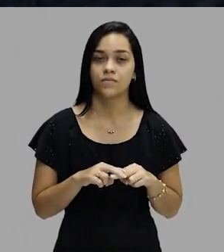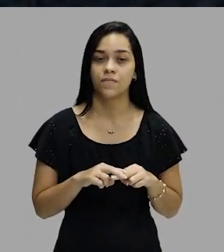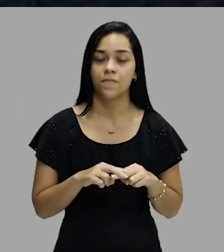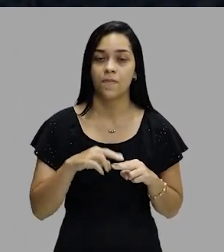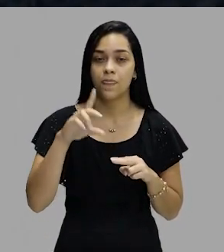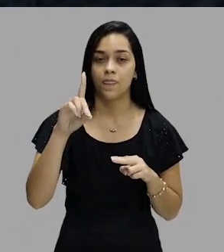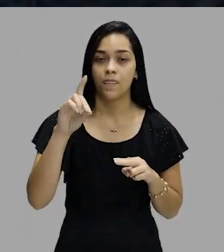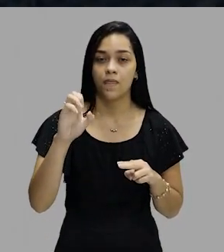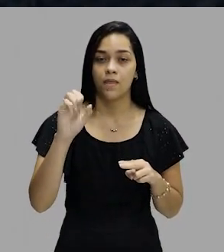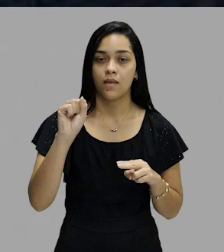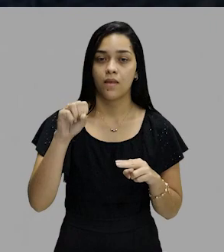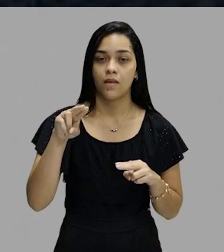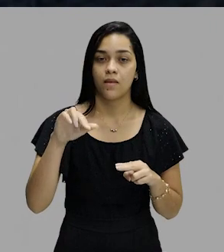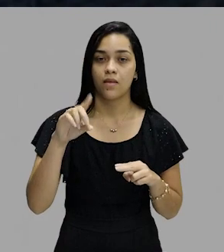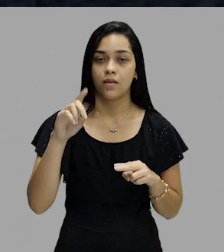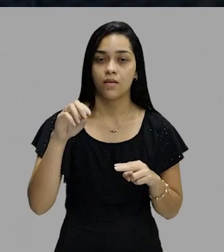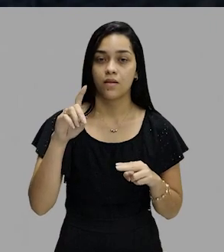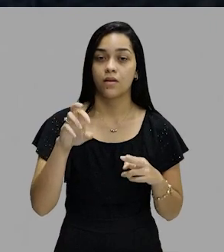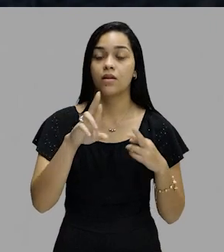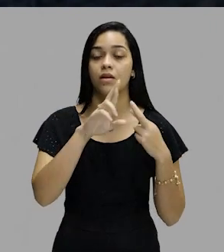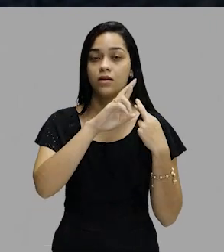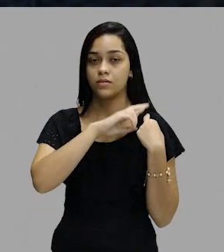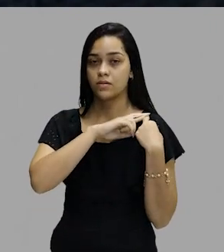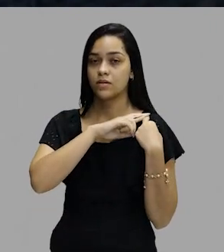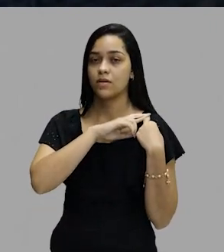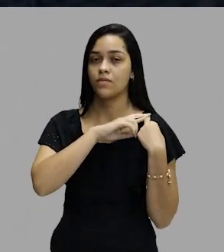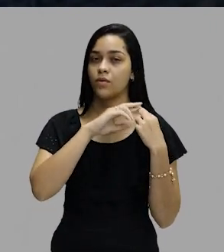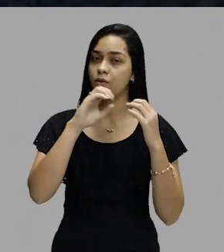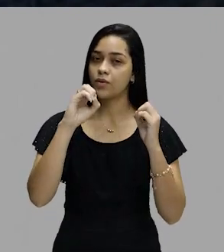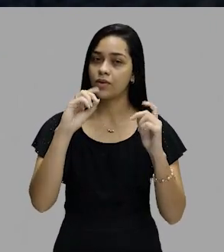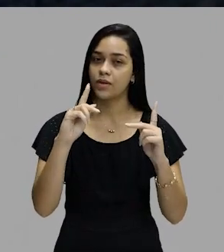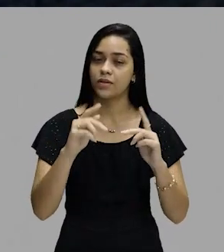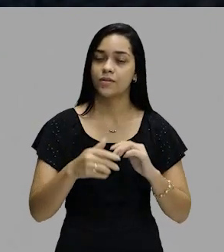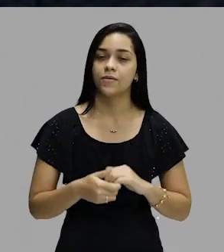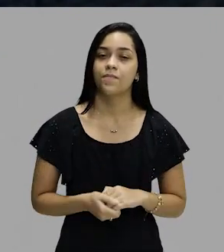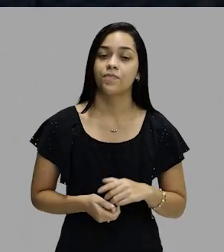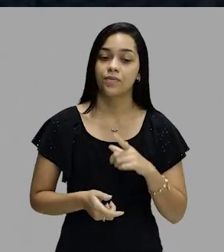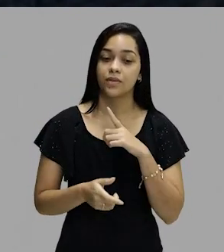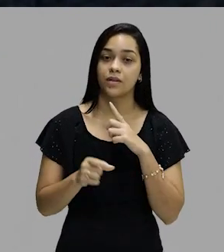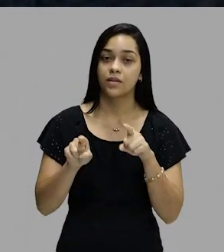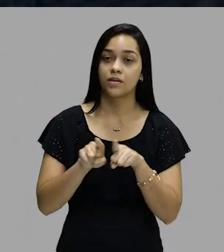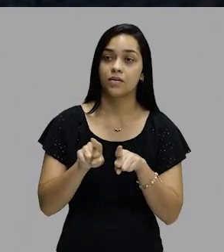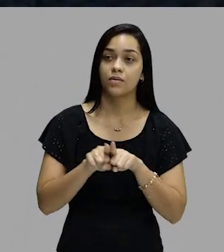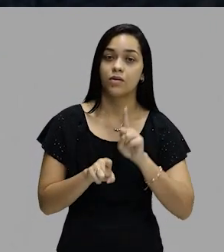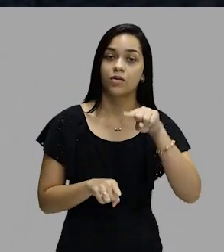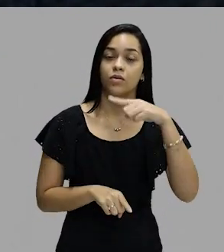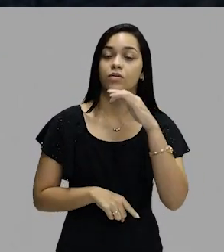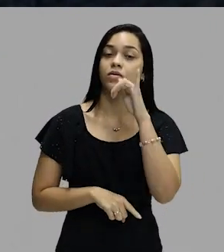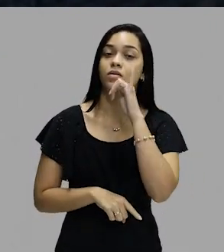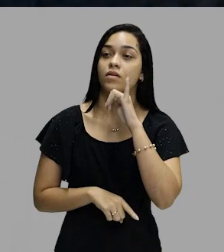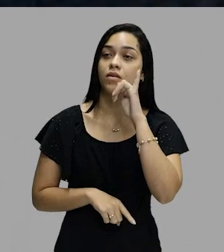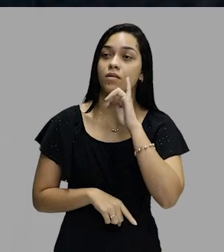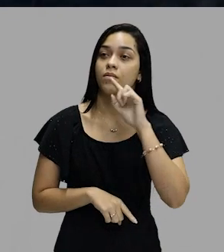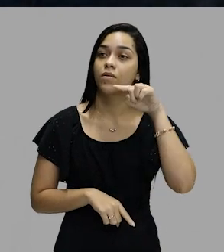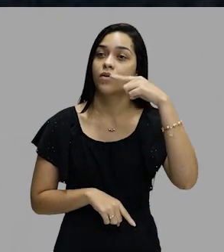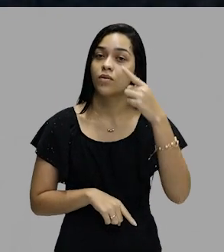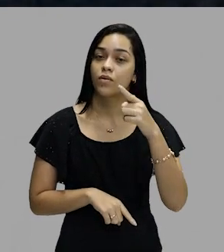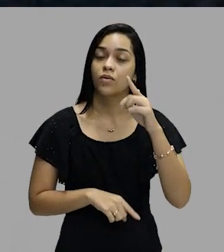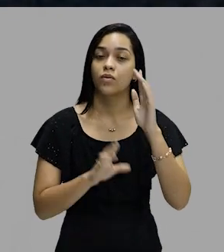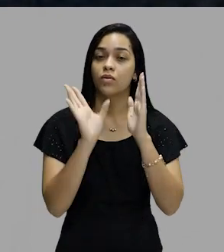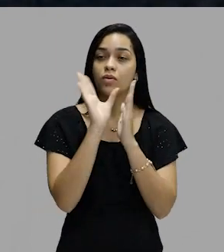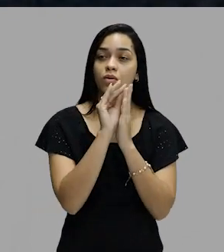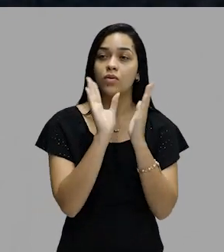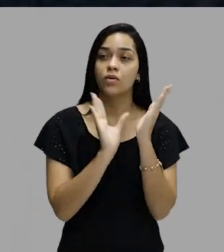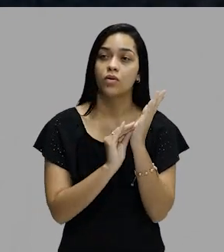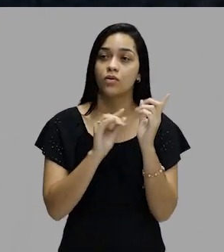a densidade que é responsável justamente por isso, ok? Existem também outros exemplos de densidade para outros conteúdos